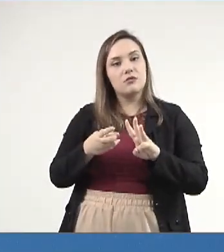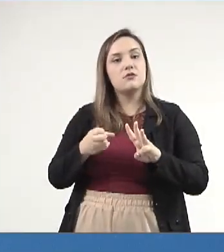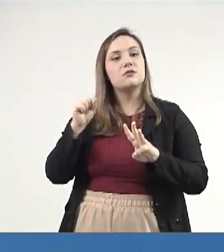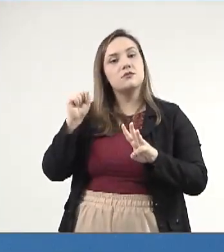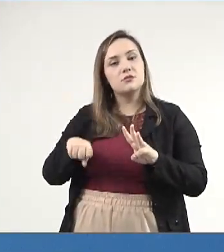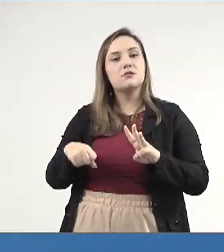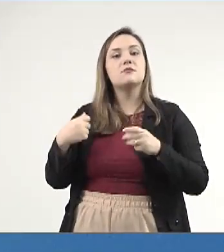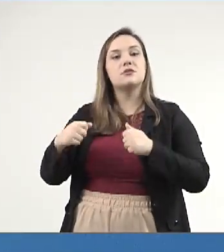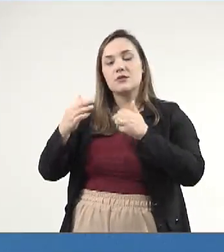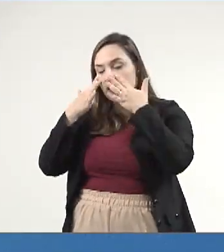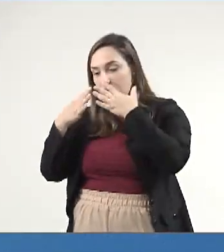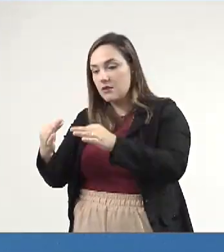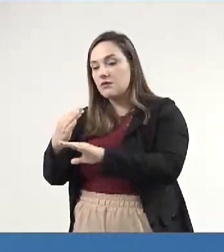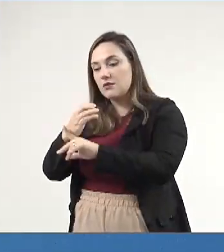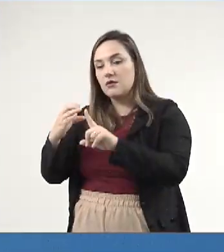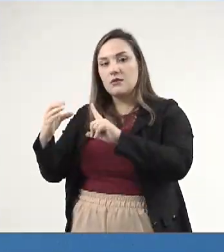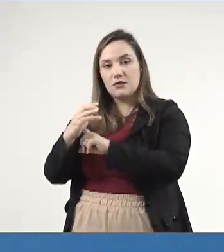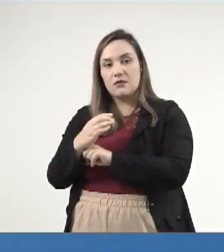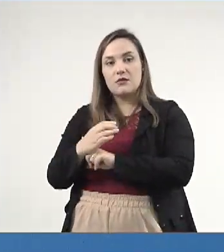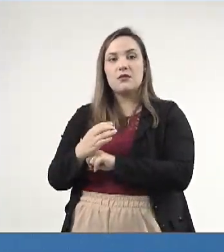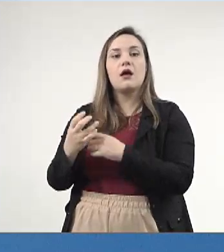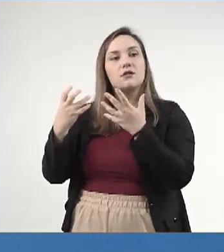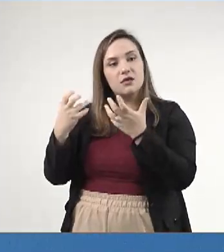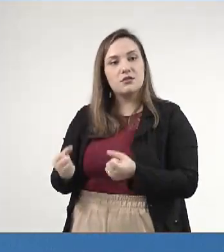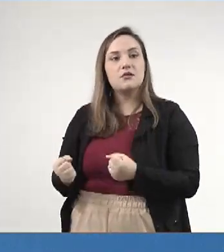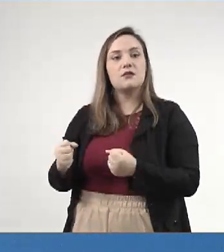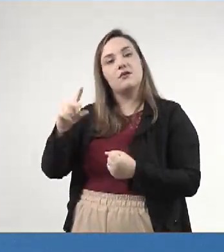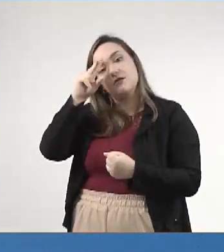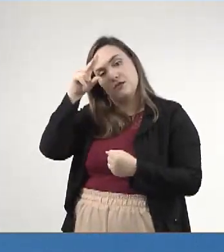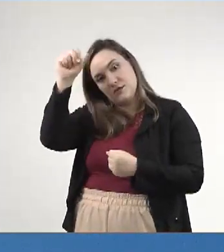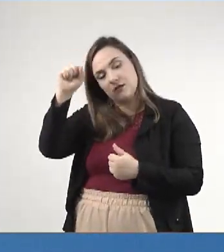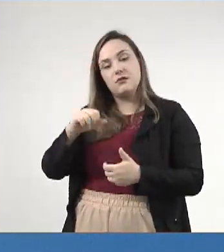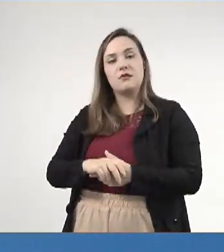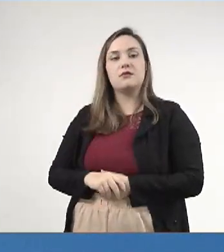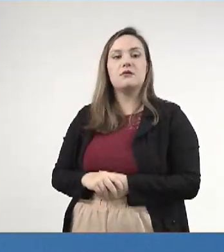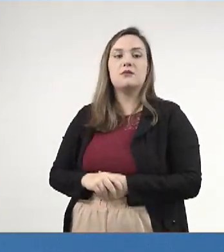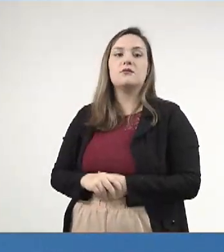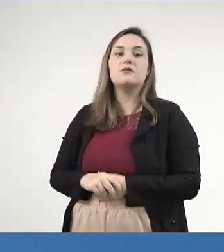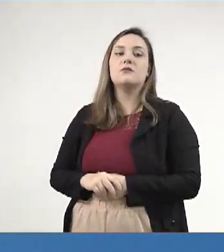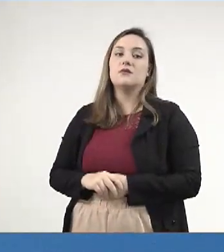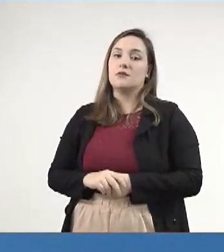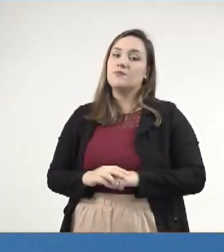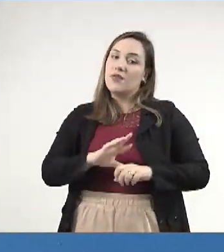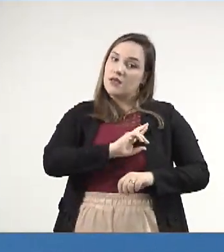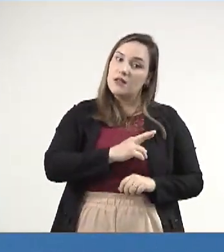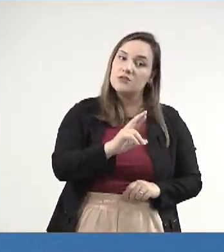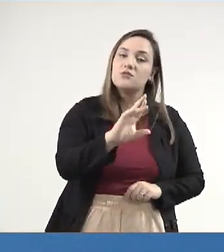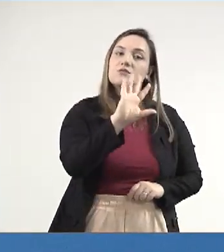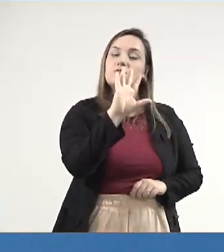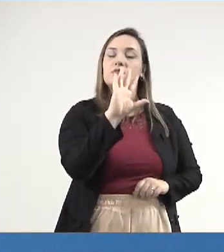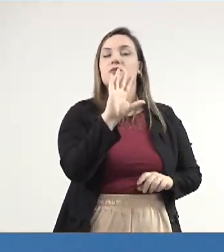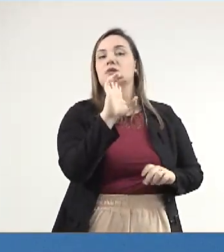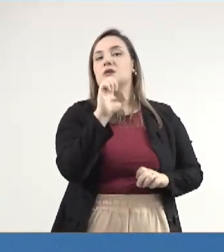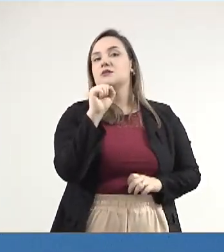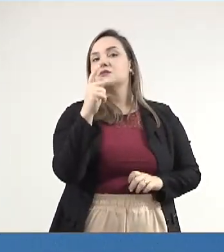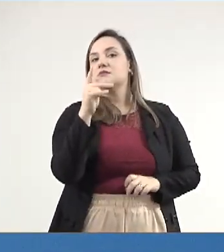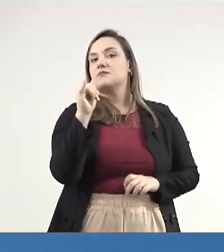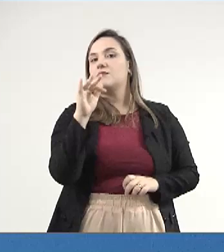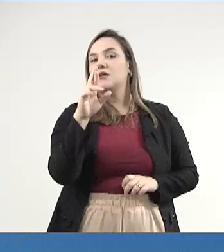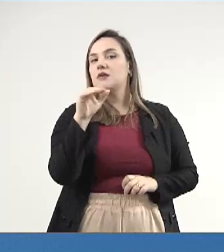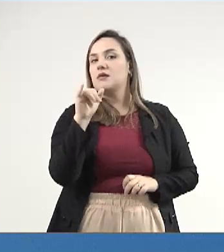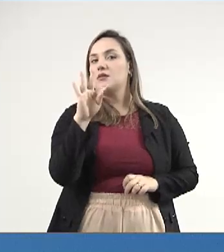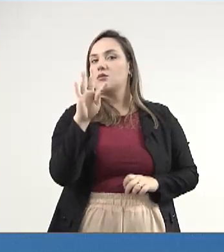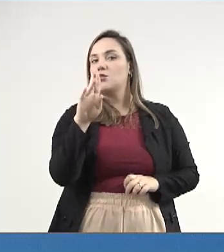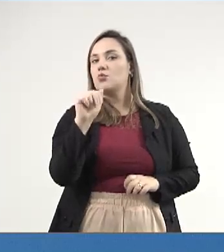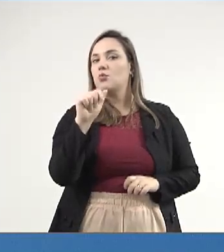preciso ouvir essa comunidade, reconhecer a força da espiritualidade desse povo, que move esse